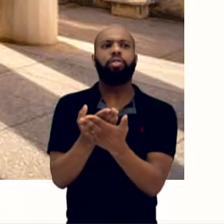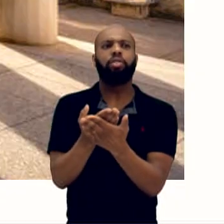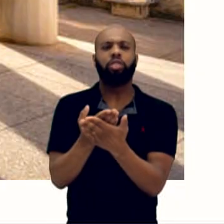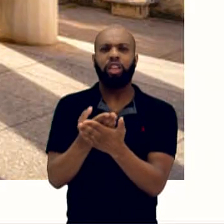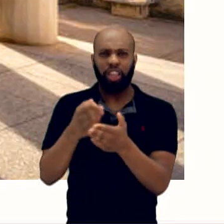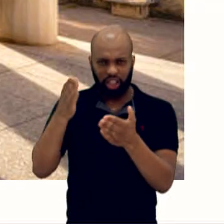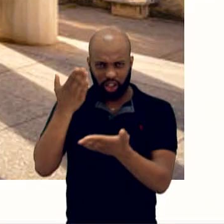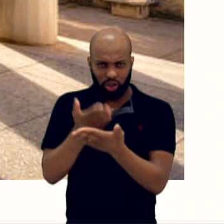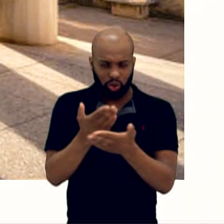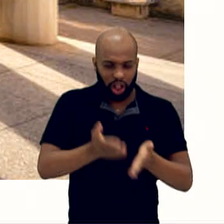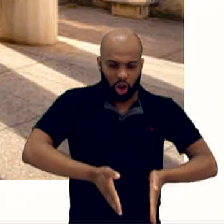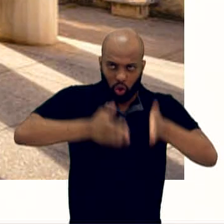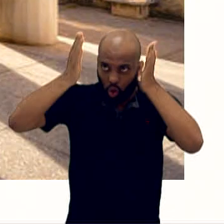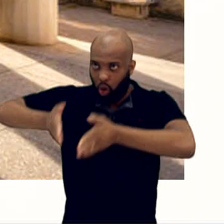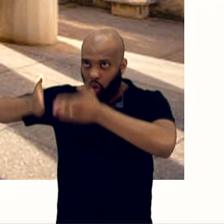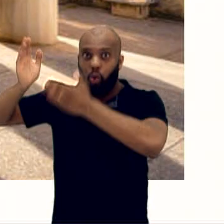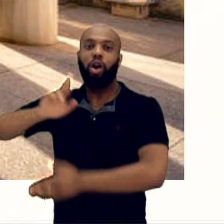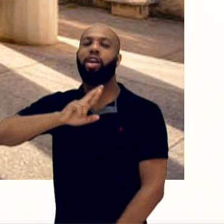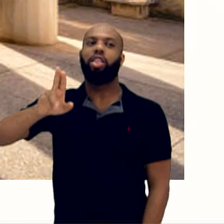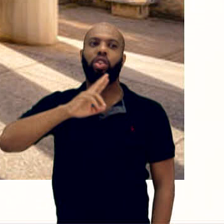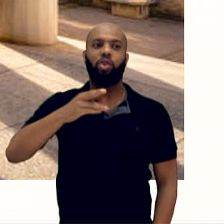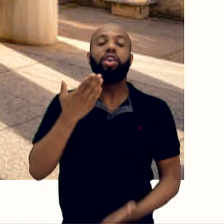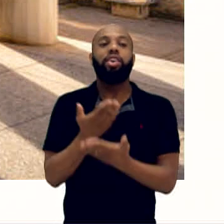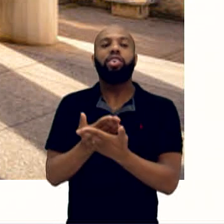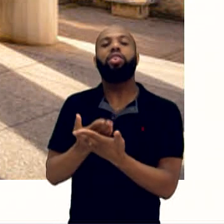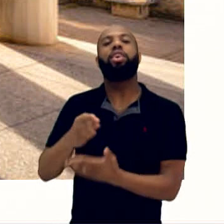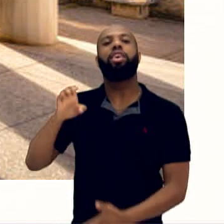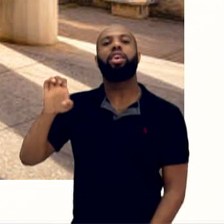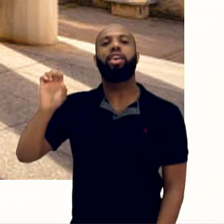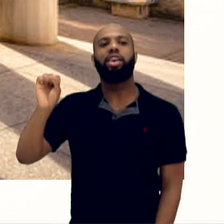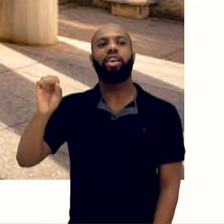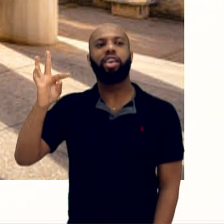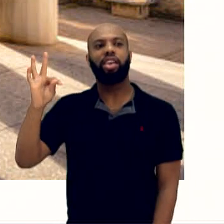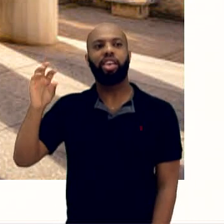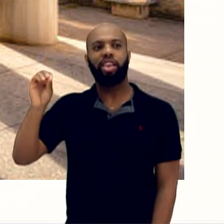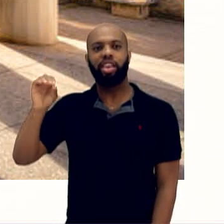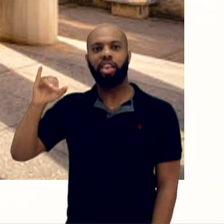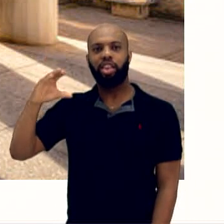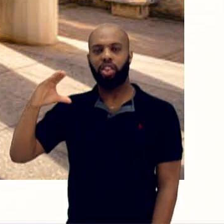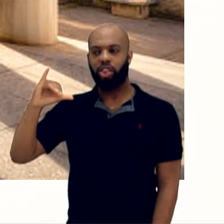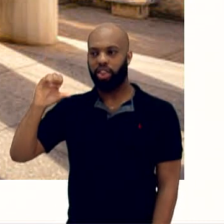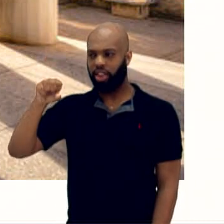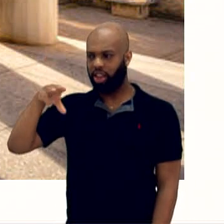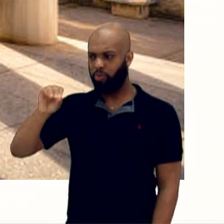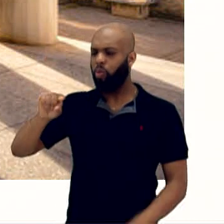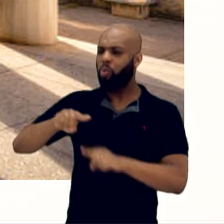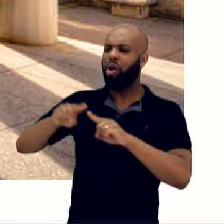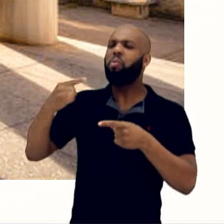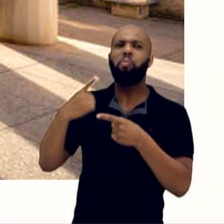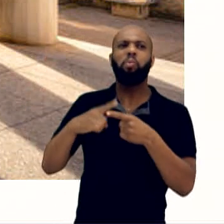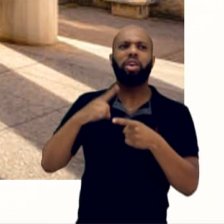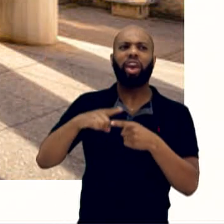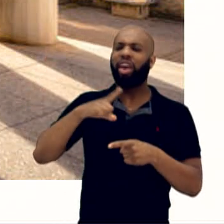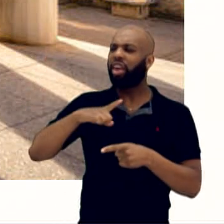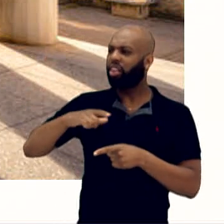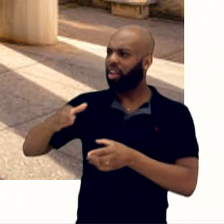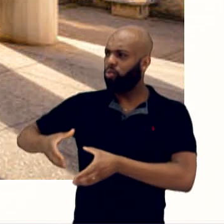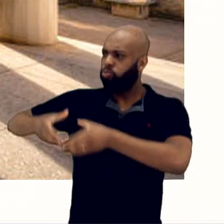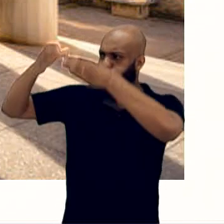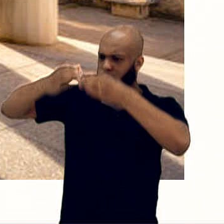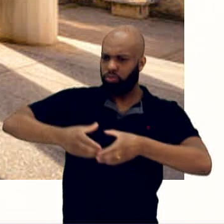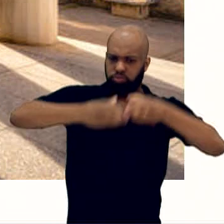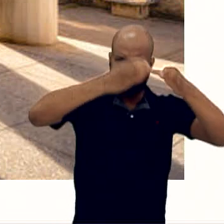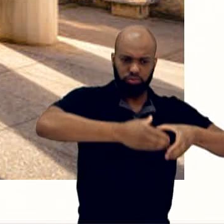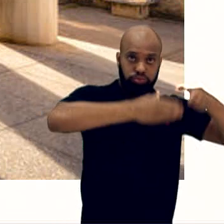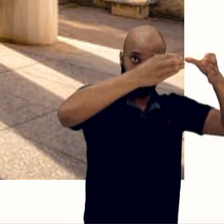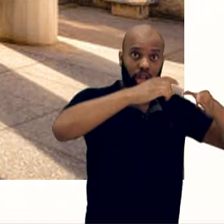Colunas? Não, mas estudar o estoicismo, né? Mas o que essa imagem tem a ver, professor? Estoicismo vem de uma